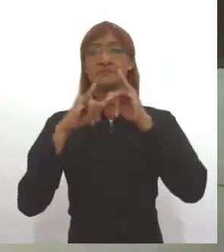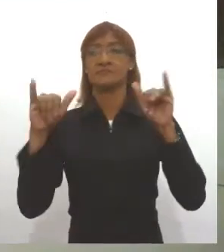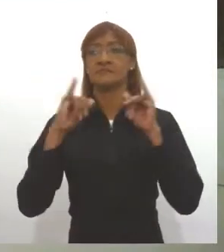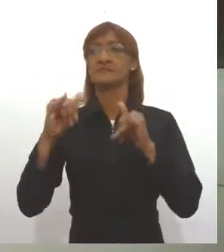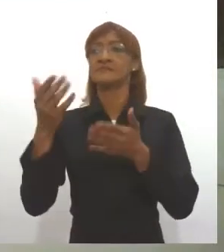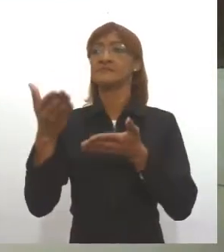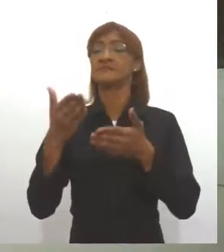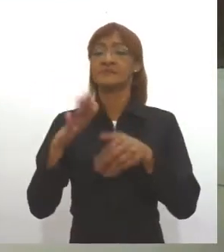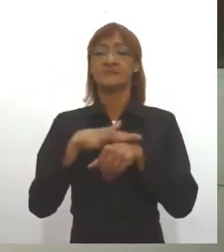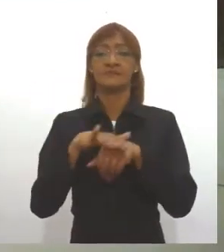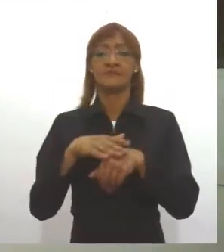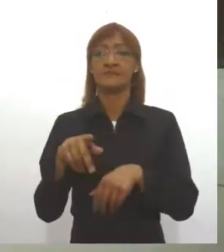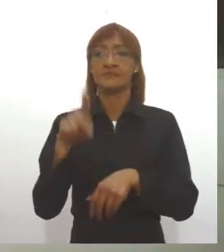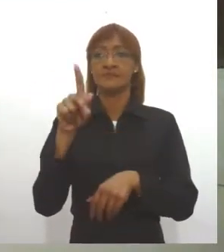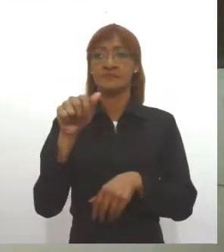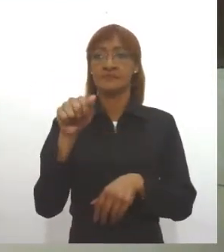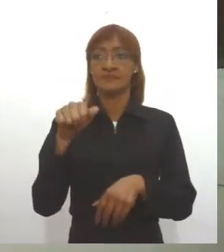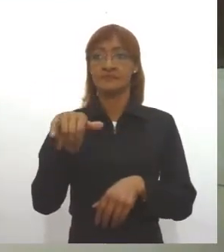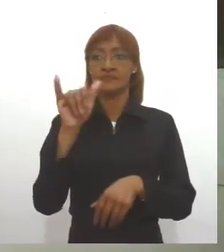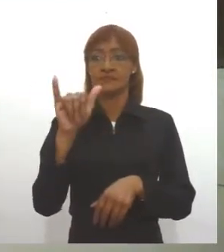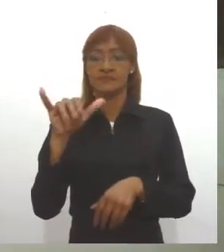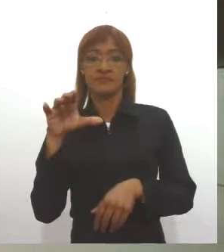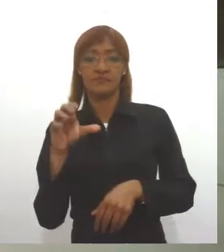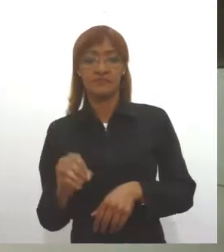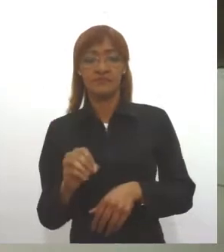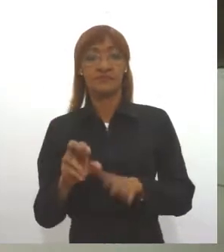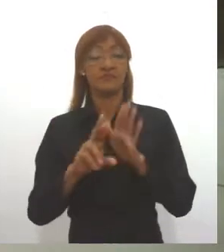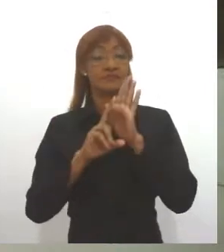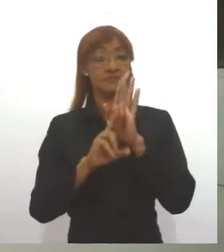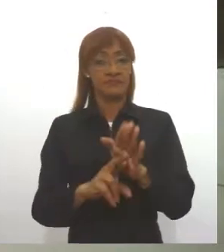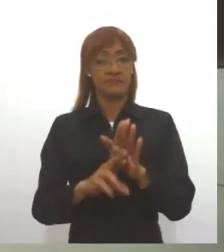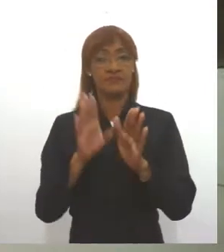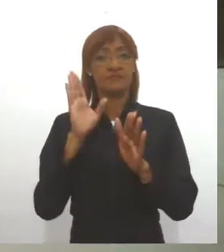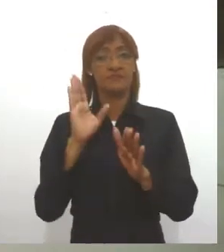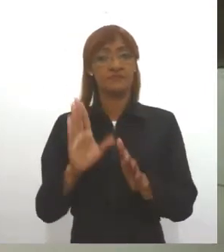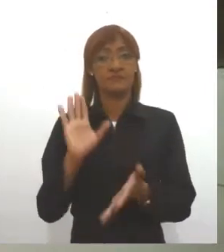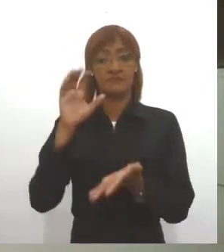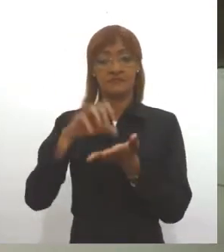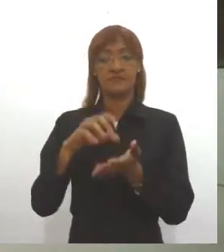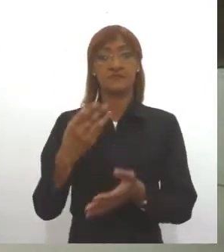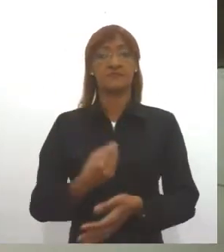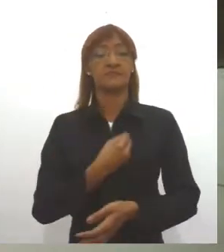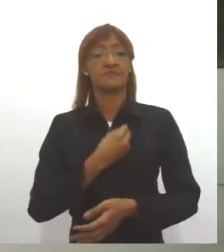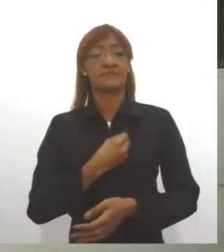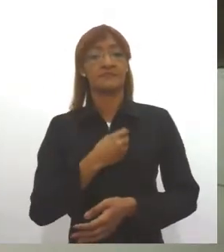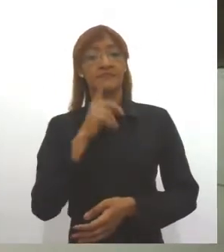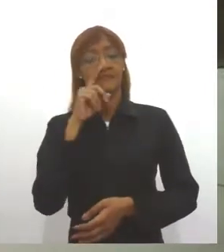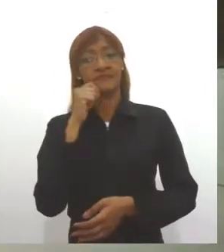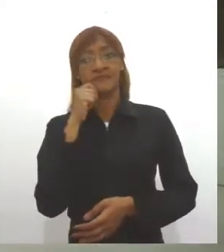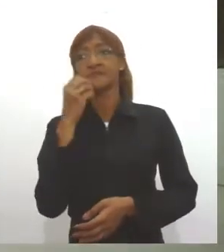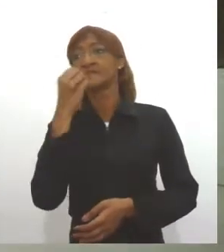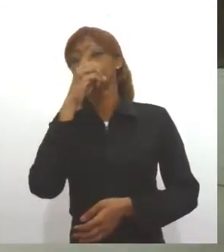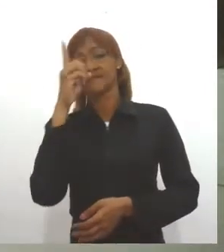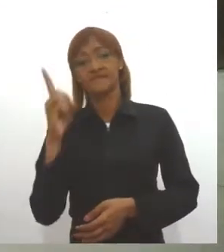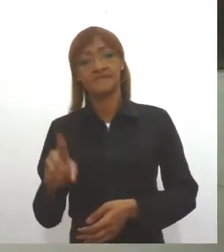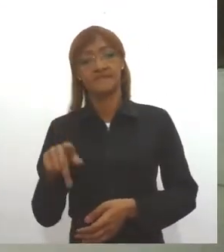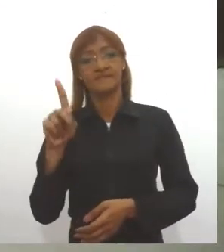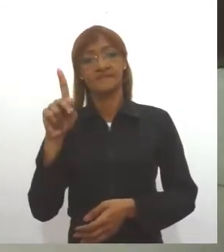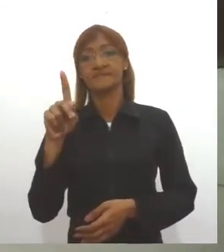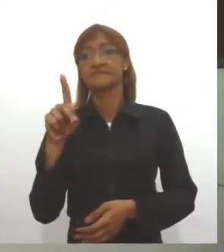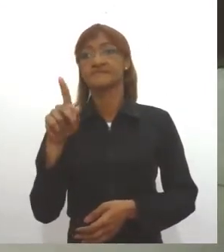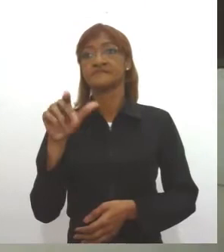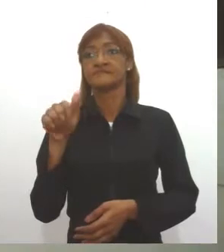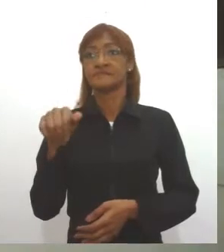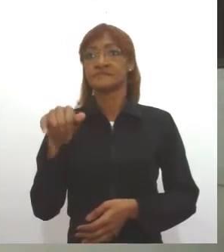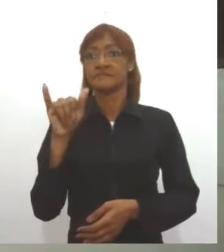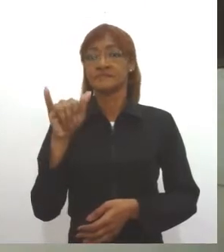com Caio Rubens Castilhano, porta-voz do Centro de Valorização da Vida em Aracaju. Muito bom dia, Caio. Seja bem-vindo ao Jornal da Lese,